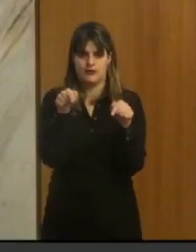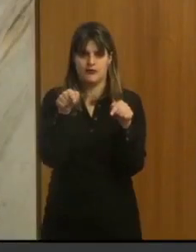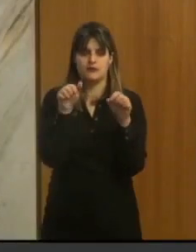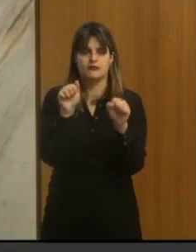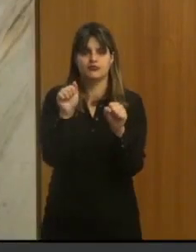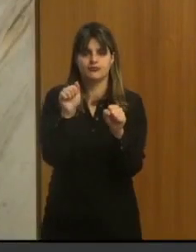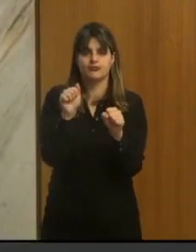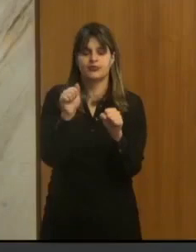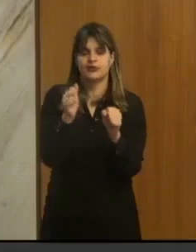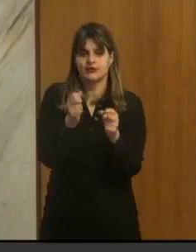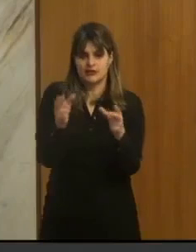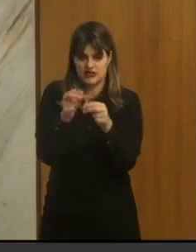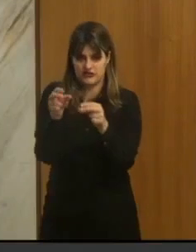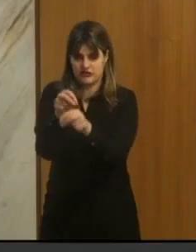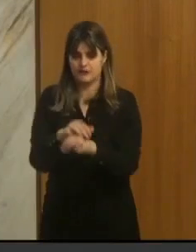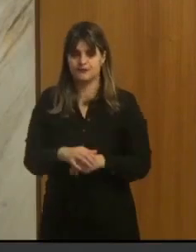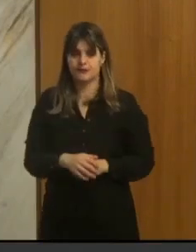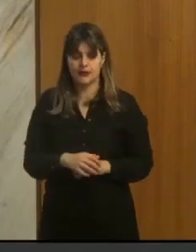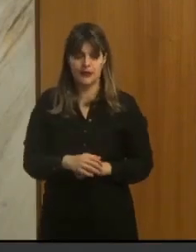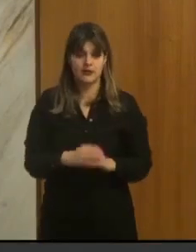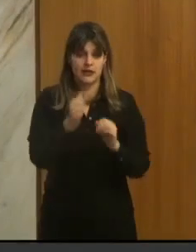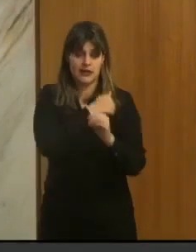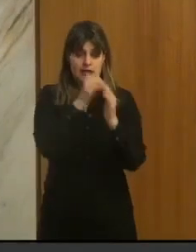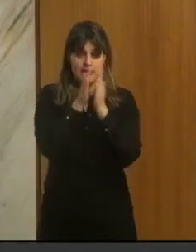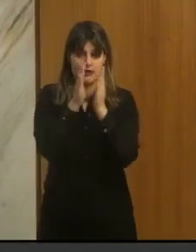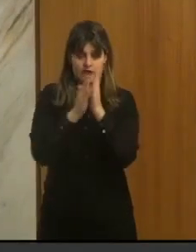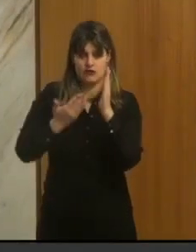renascentista. A igreja de Dom Manuel tinha